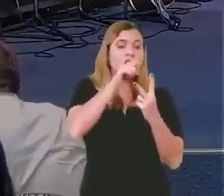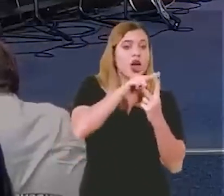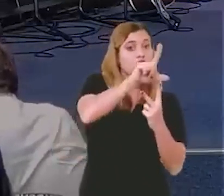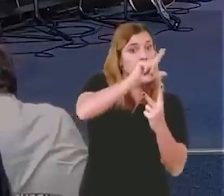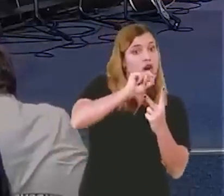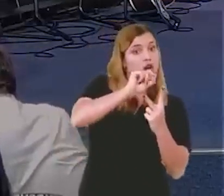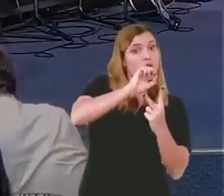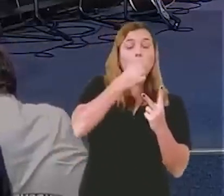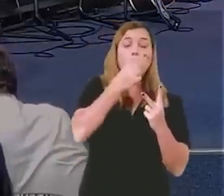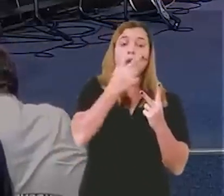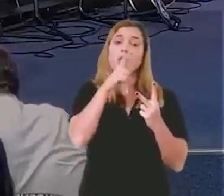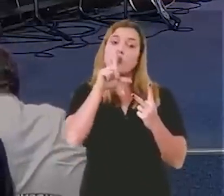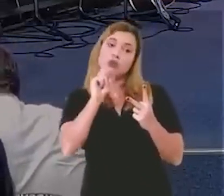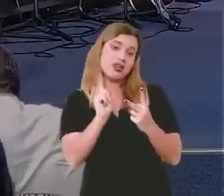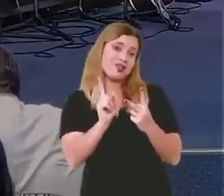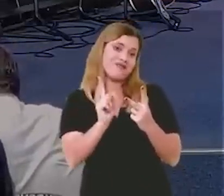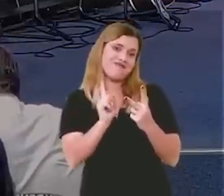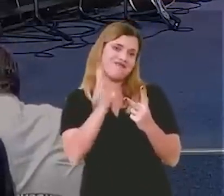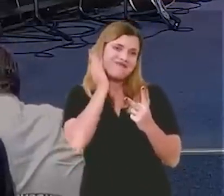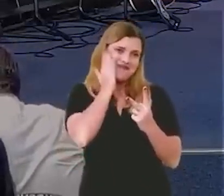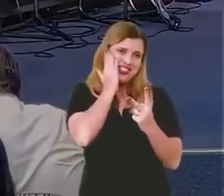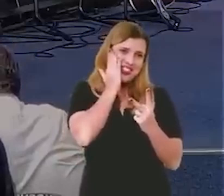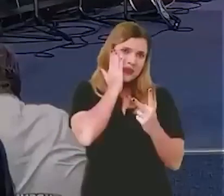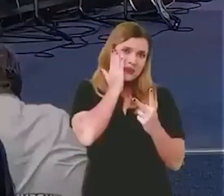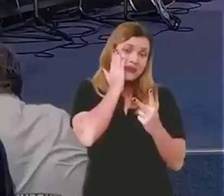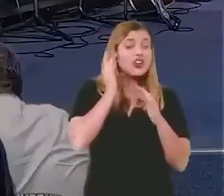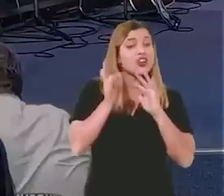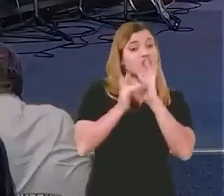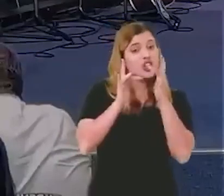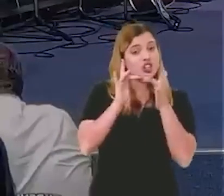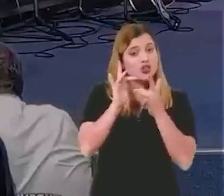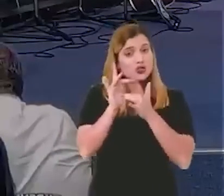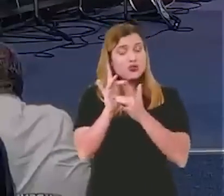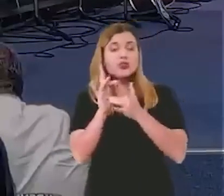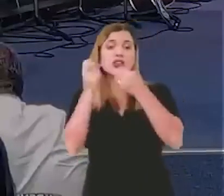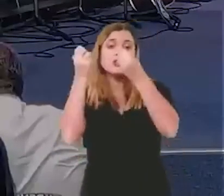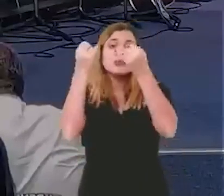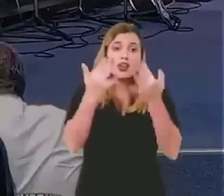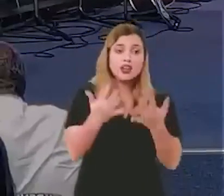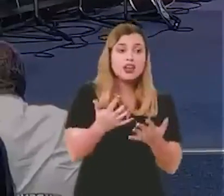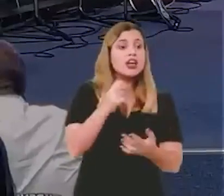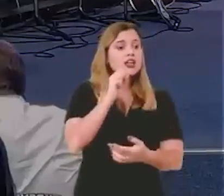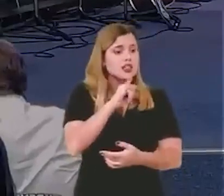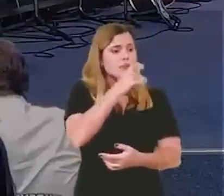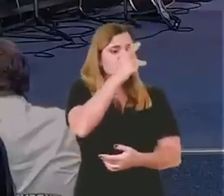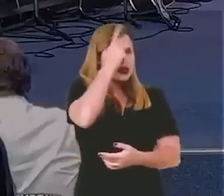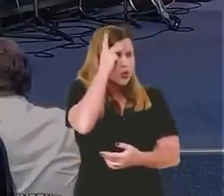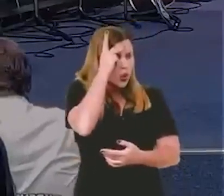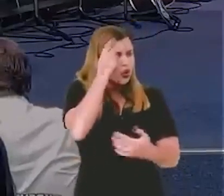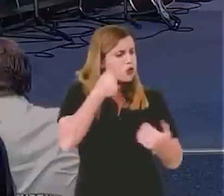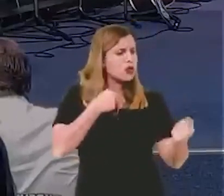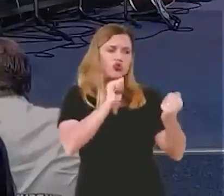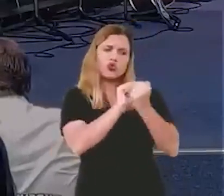Com respeito a Jesus, entretanto, isso é impossível, porque foi Ele quem diz: quem não é por mim é contra mim, quem comigo não ajunta, espalha.